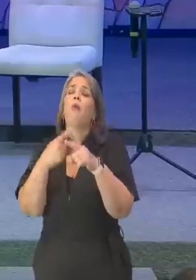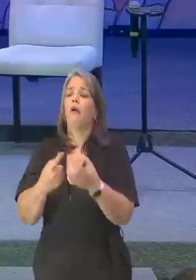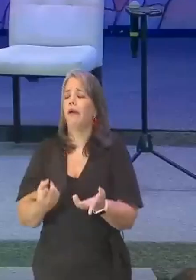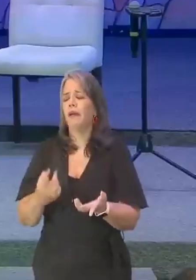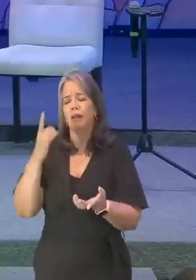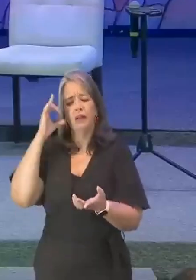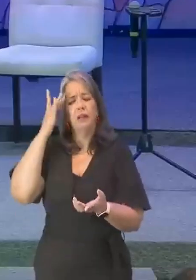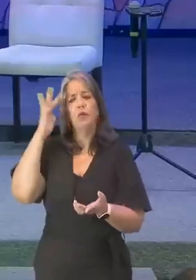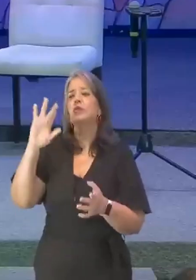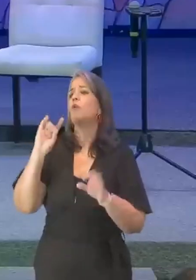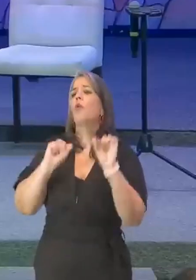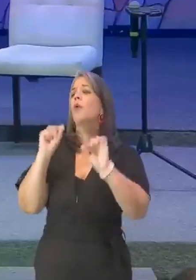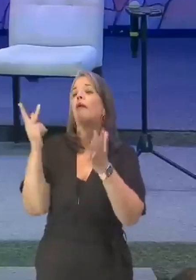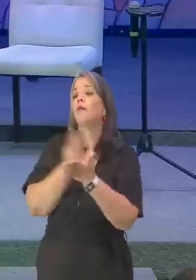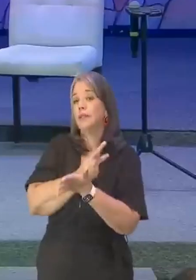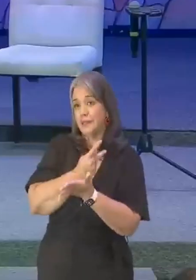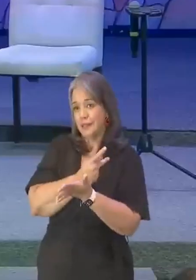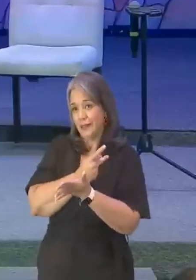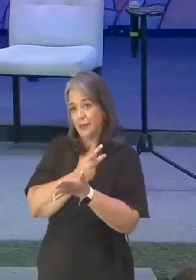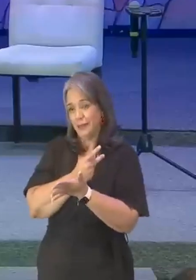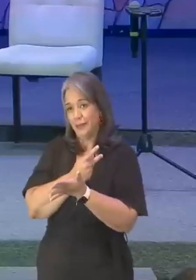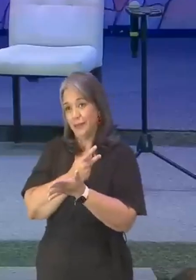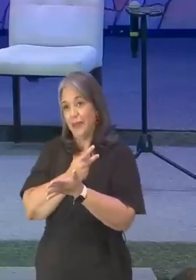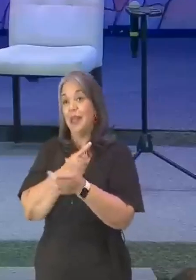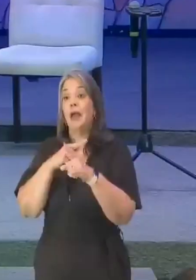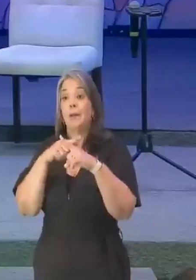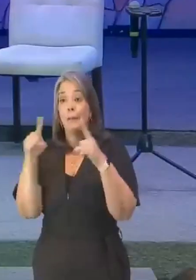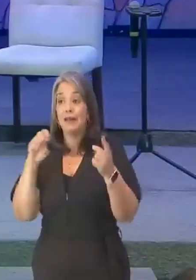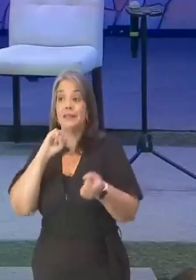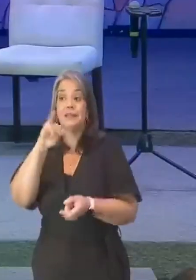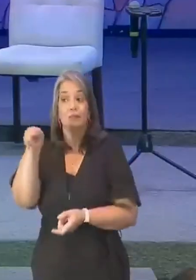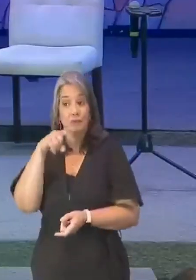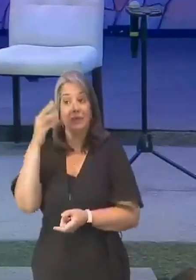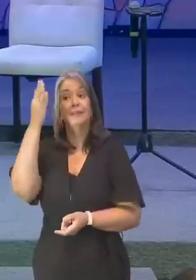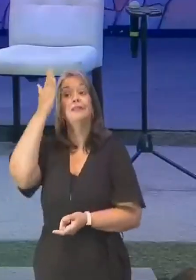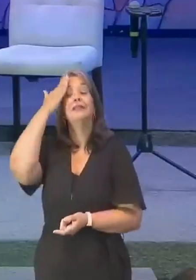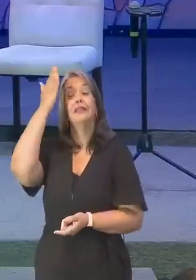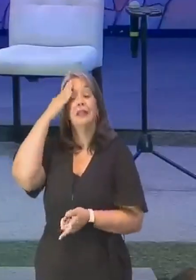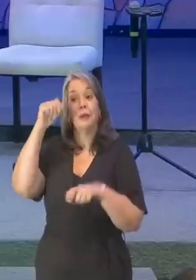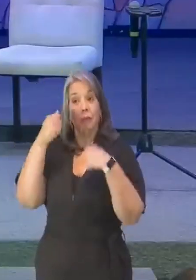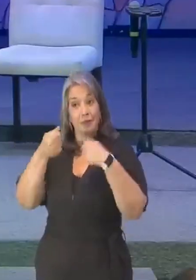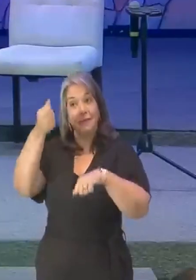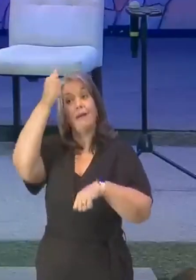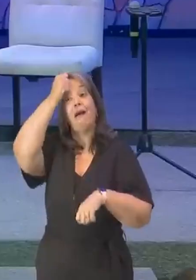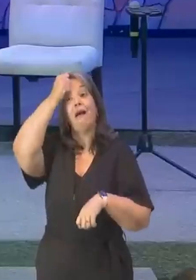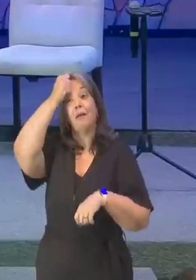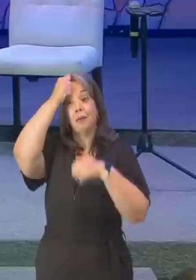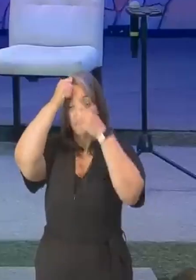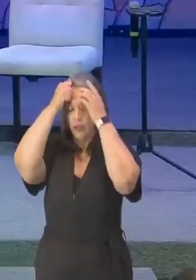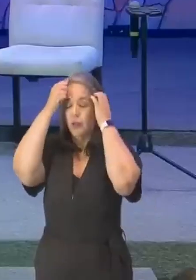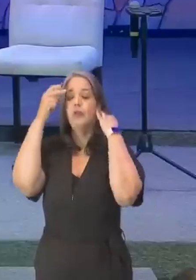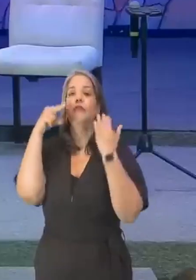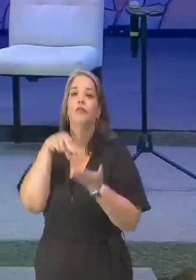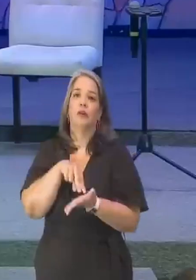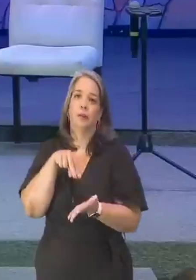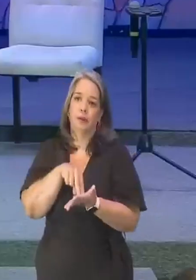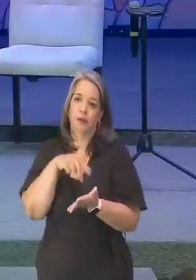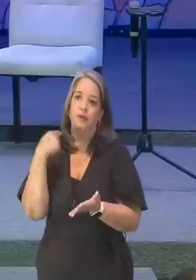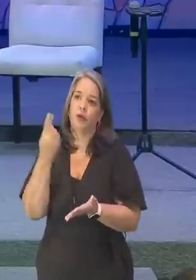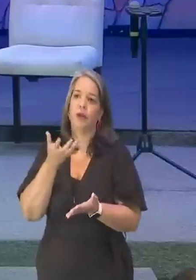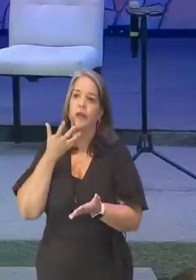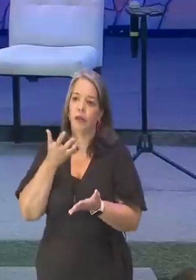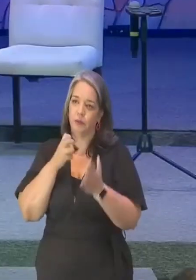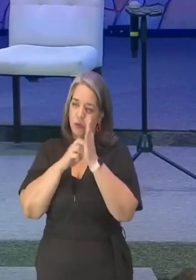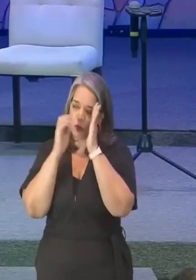mas é algo que precisa de arrependimento, fique de pé. Nós queremos orar por